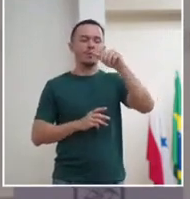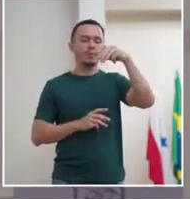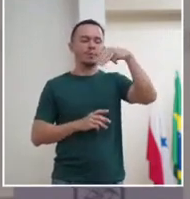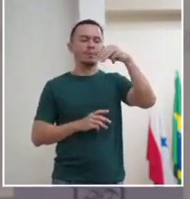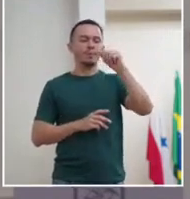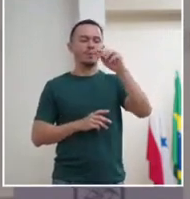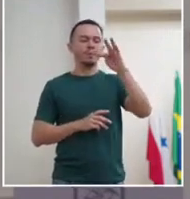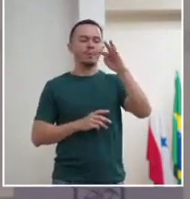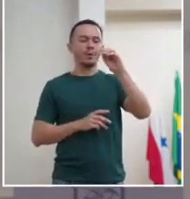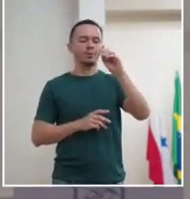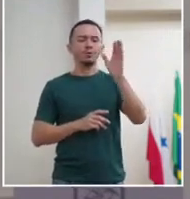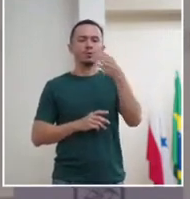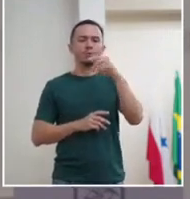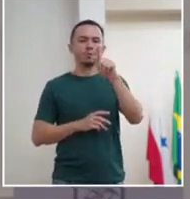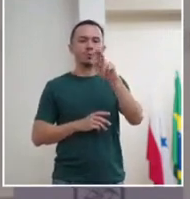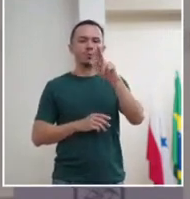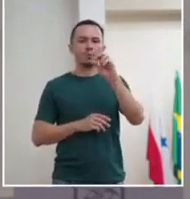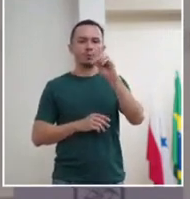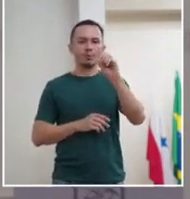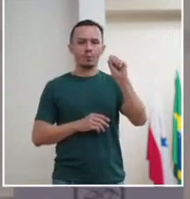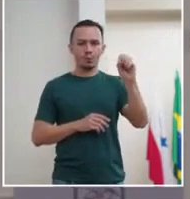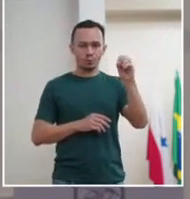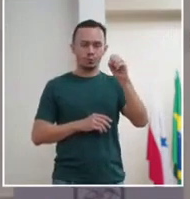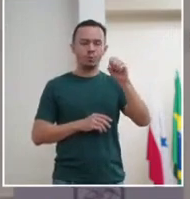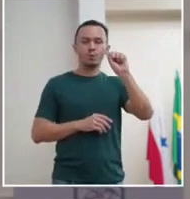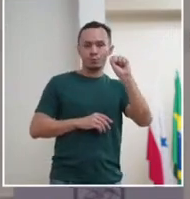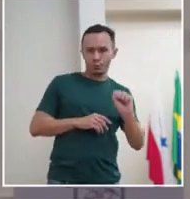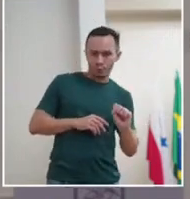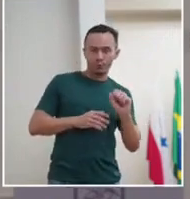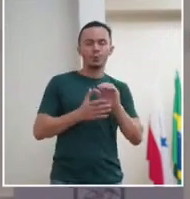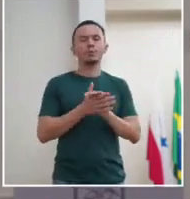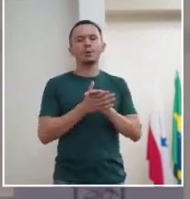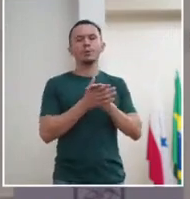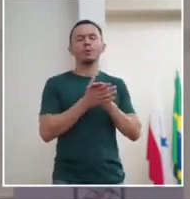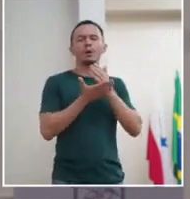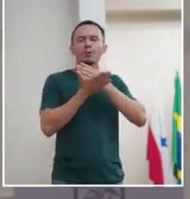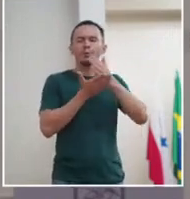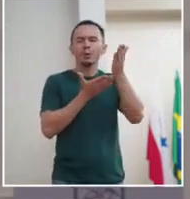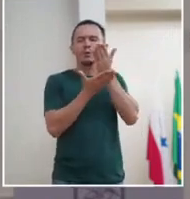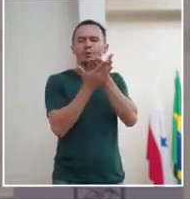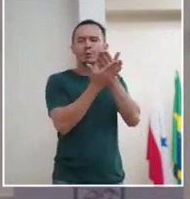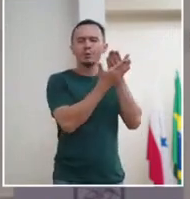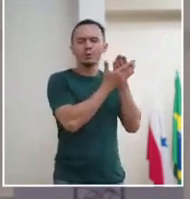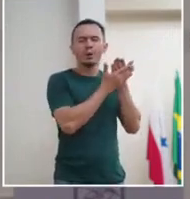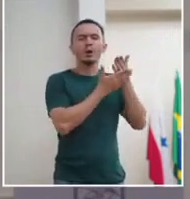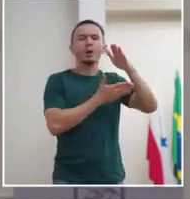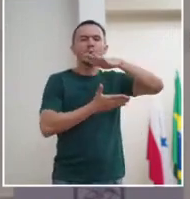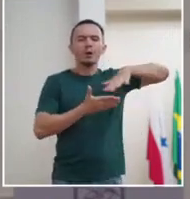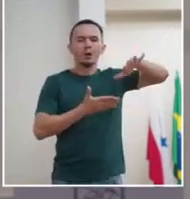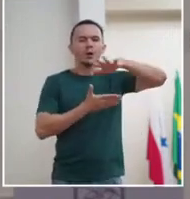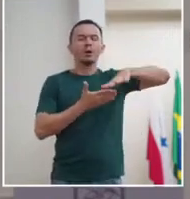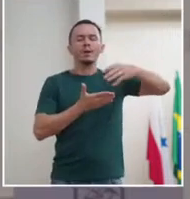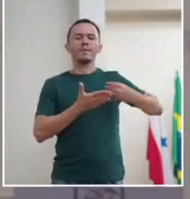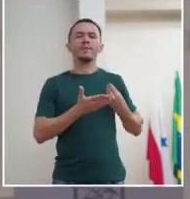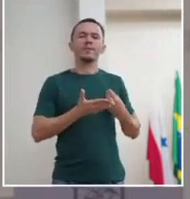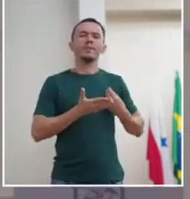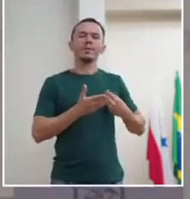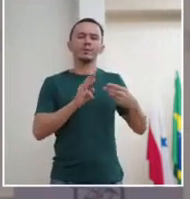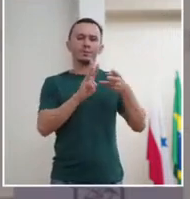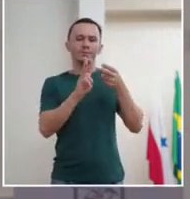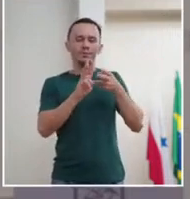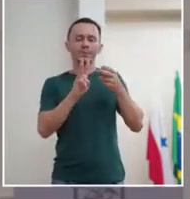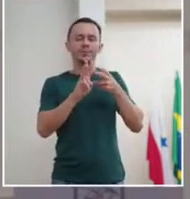expedições acompanhando o marido, Berta resolveu estudar para compreender melhor os indígenas brasileiros. Em 1950, se matriculou no